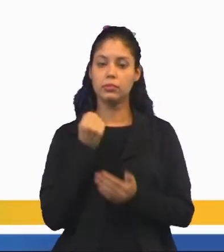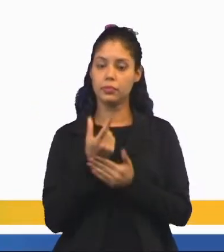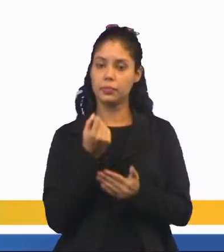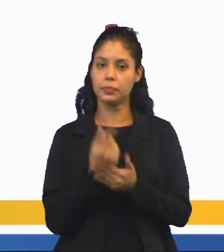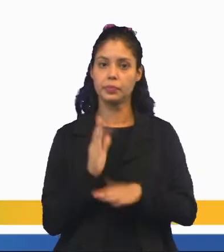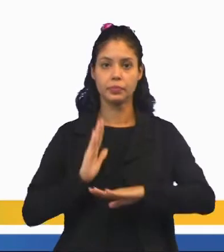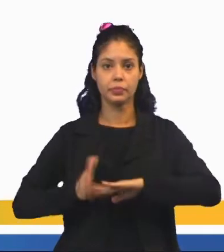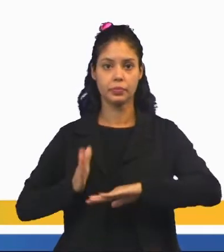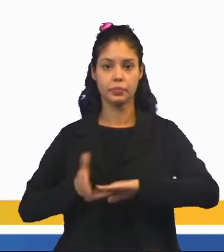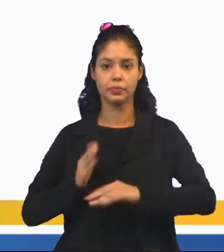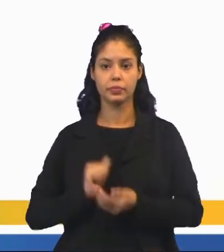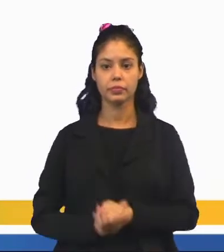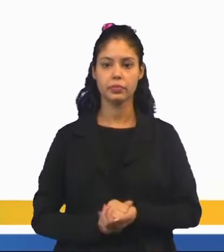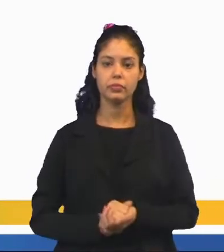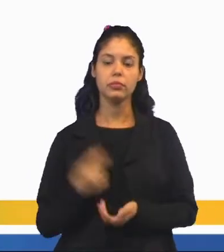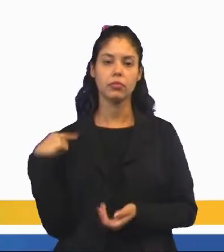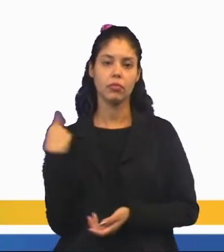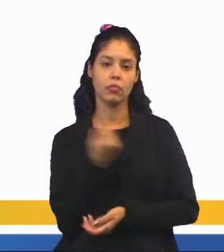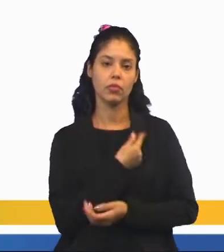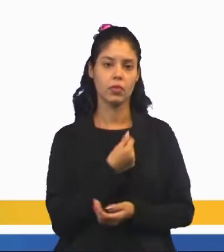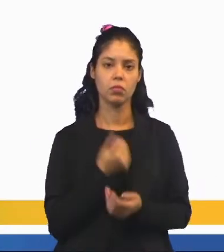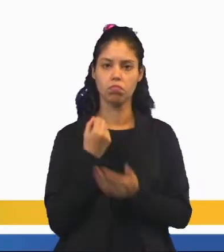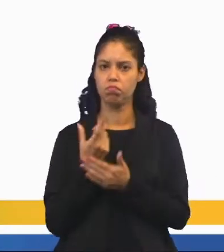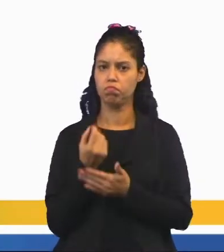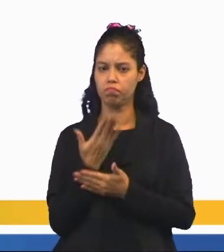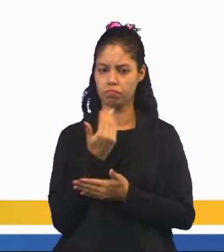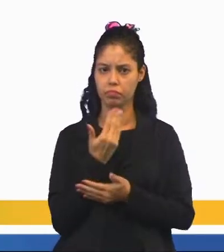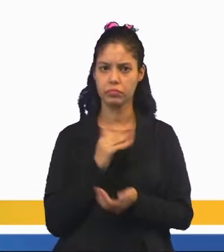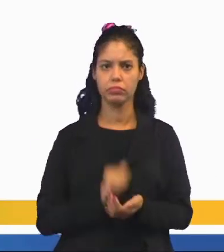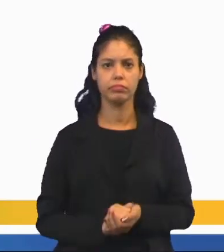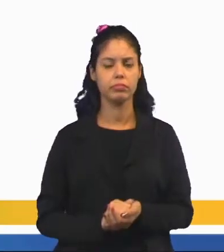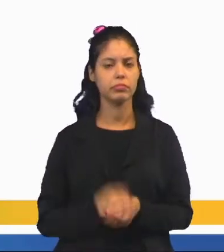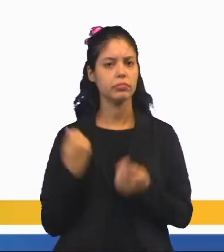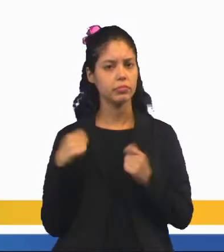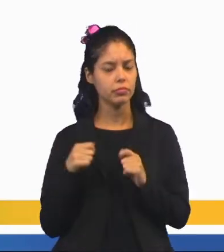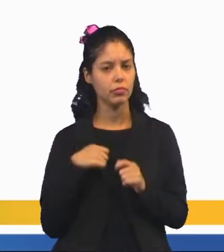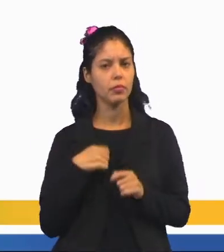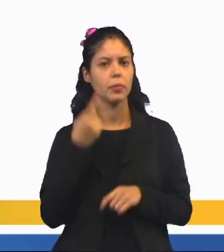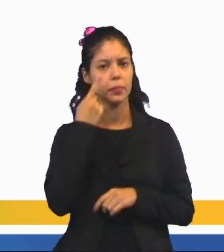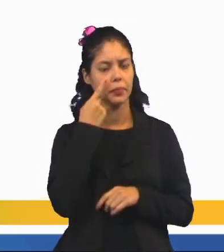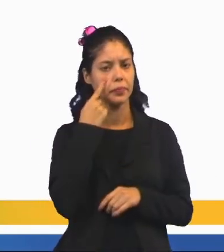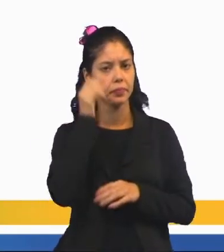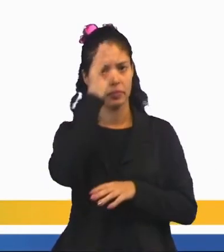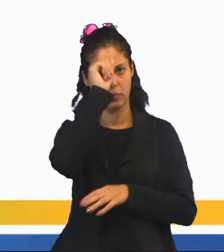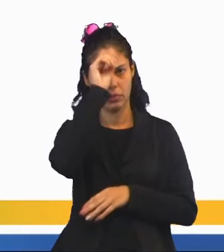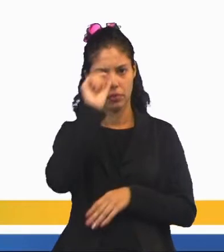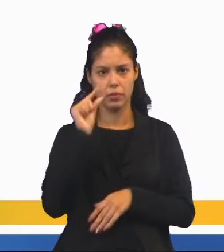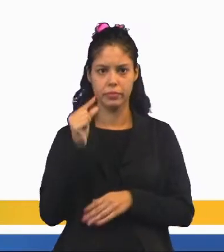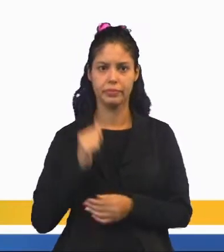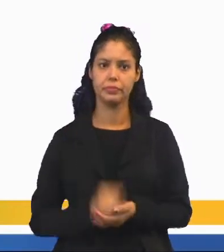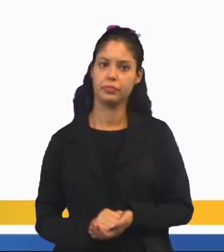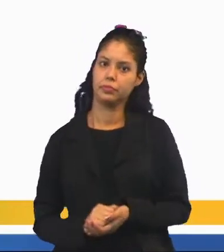sociedade de consumo moderno. Nós consumimos muito e por isso nós precisamos aprender um pouco sobre isso.